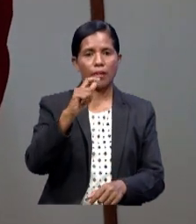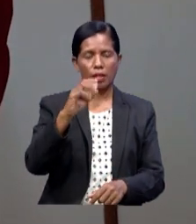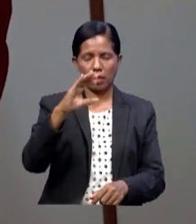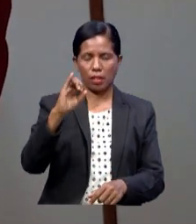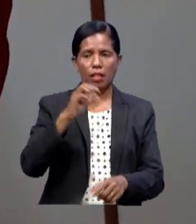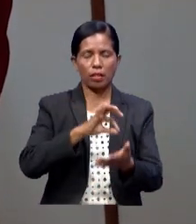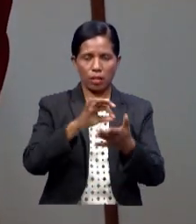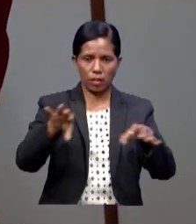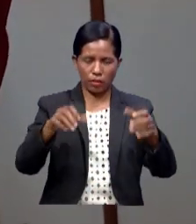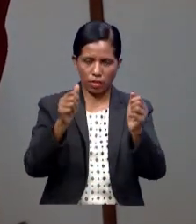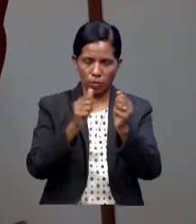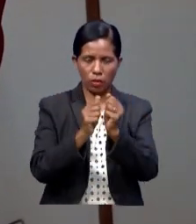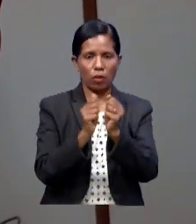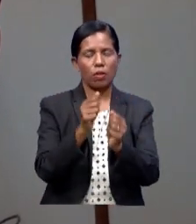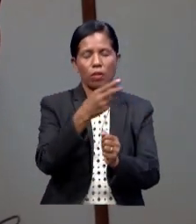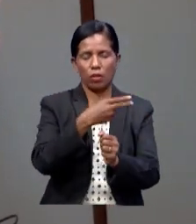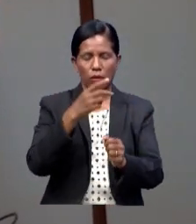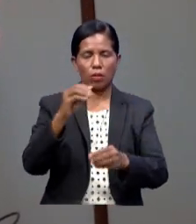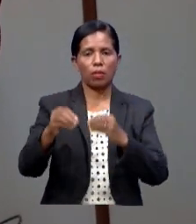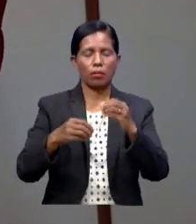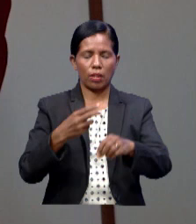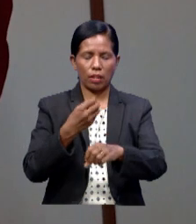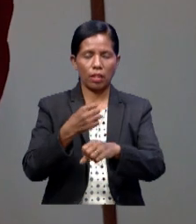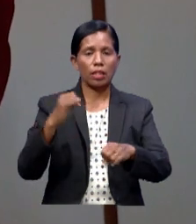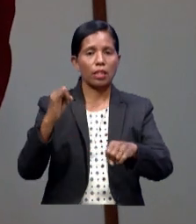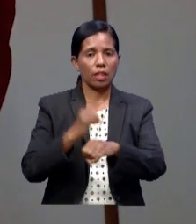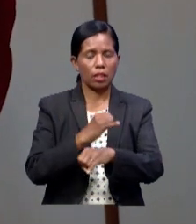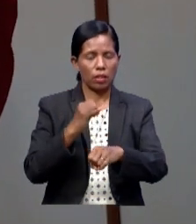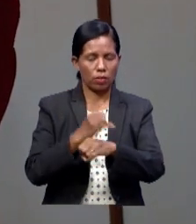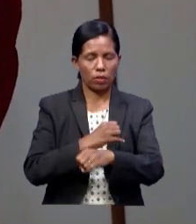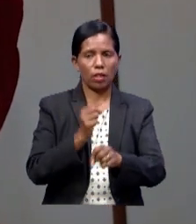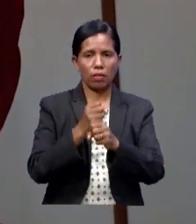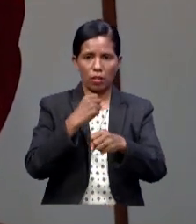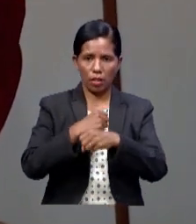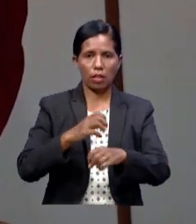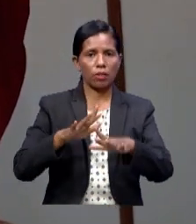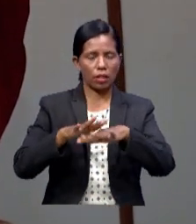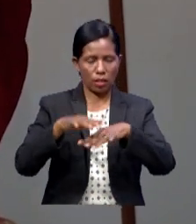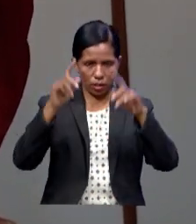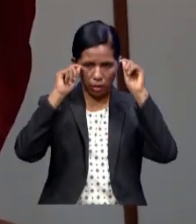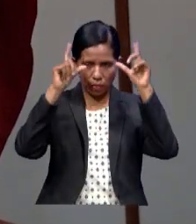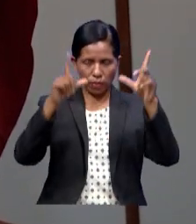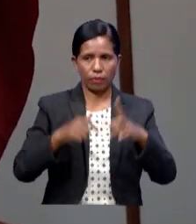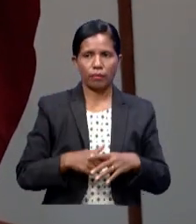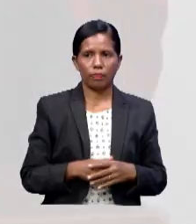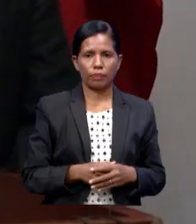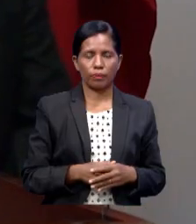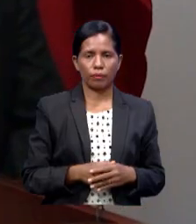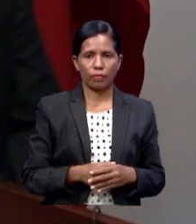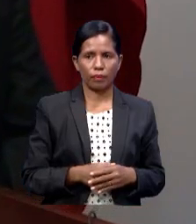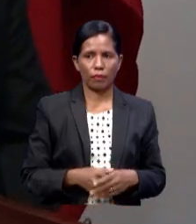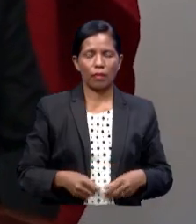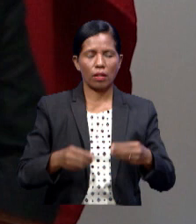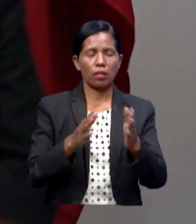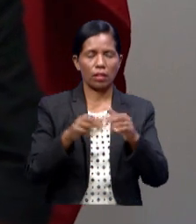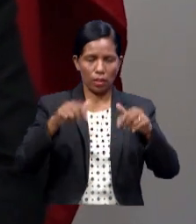acordo ida ho Indonésia, com a ba indústria ho de promove litan Tais Timor. Timor tem indústria secundária potencialidade no